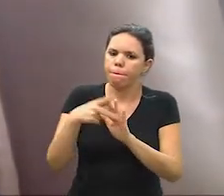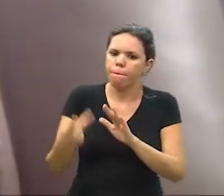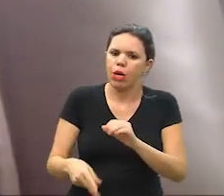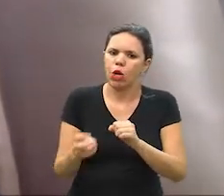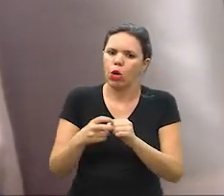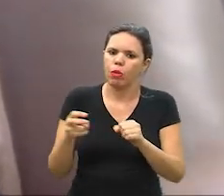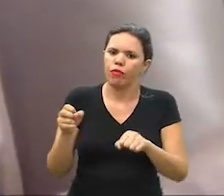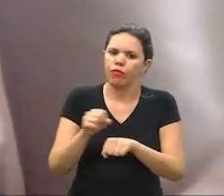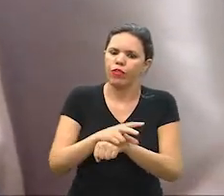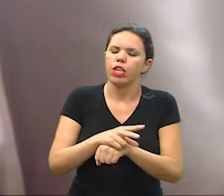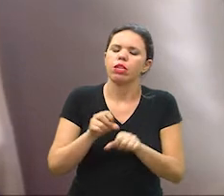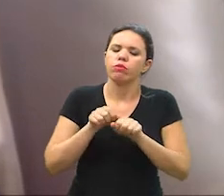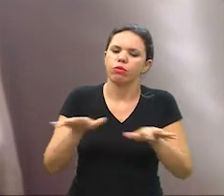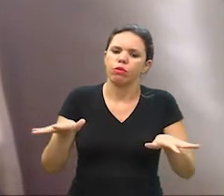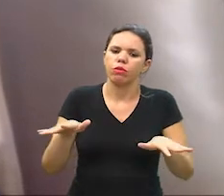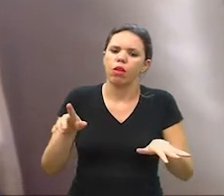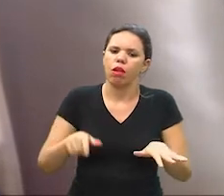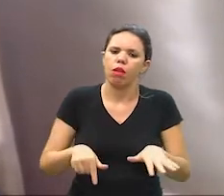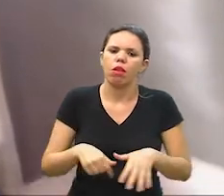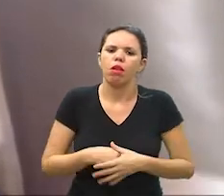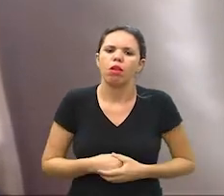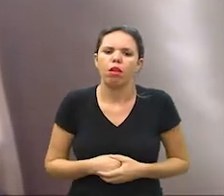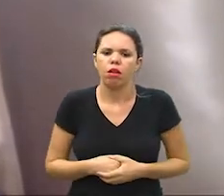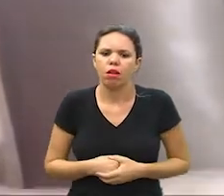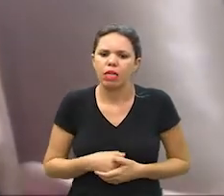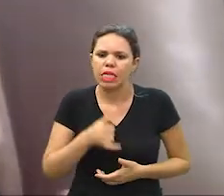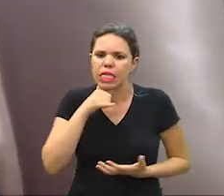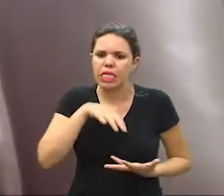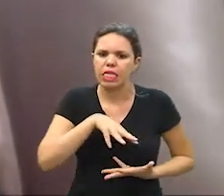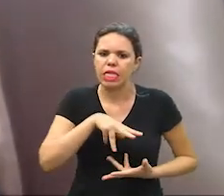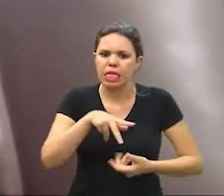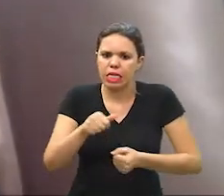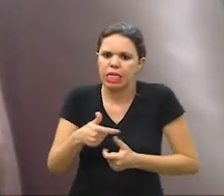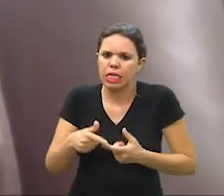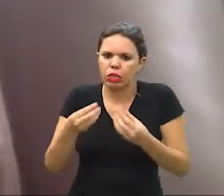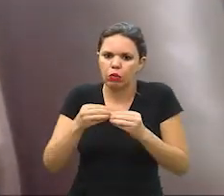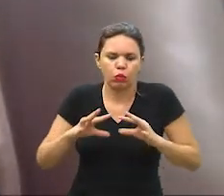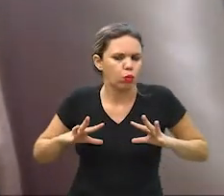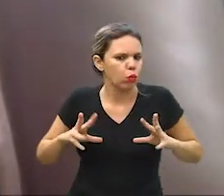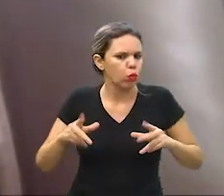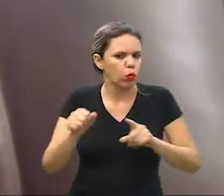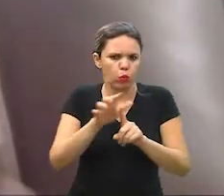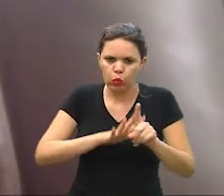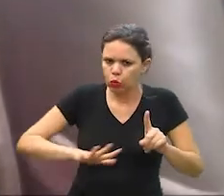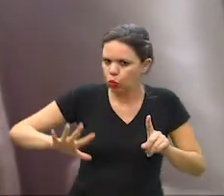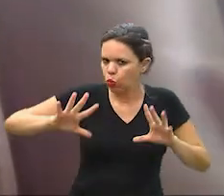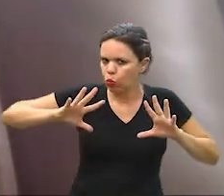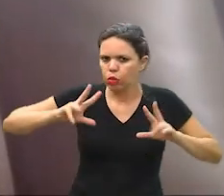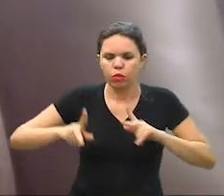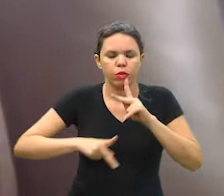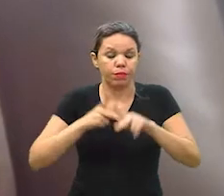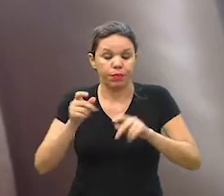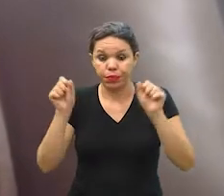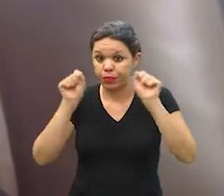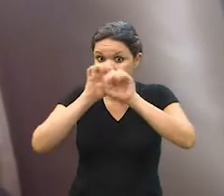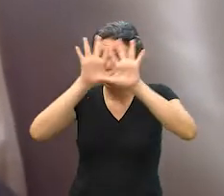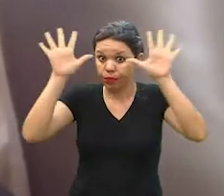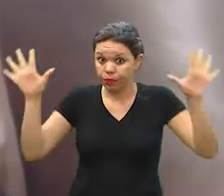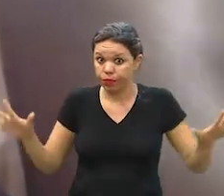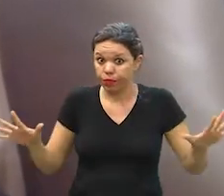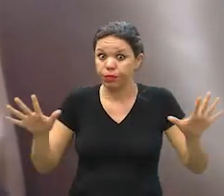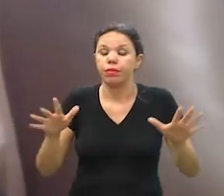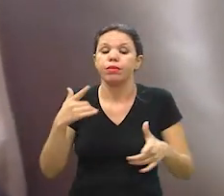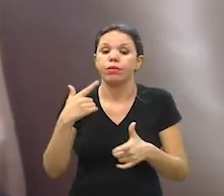vírus, né? Então, acabou sendo uma questão mundial, atinge todas as sociedades, e a gente precisa ter bem claro isso,